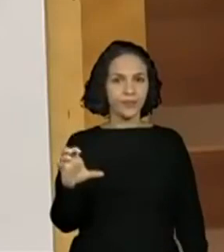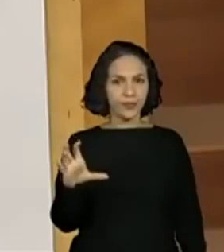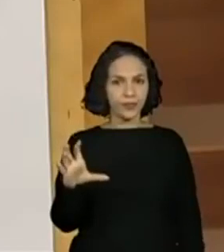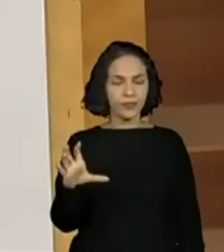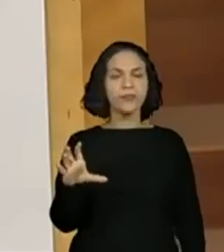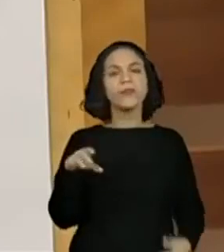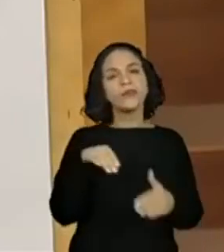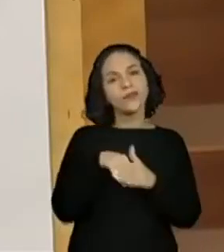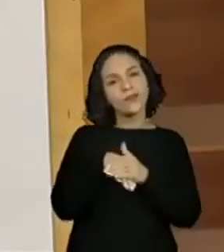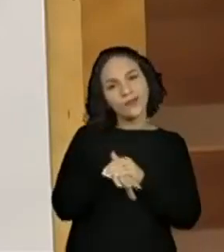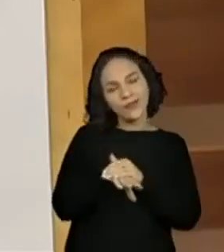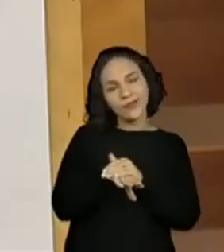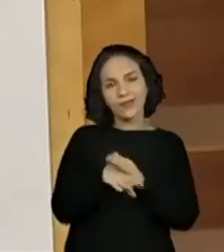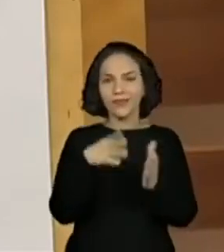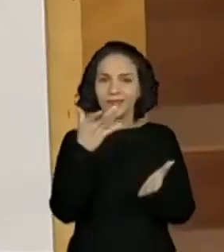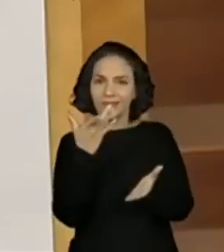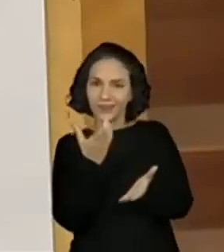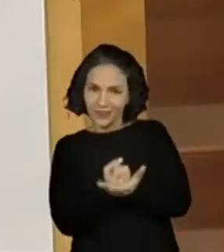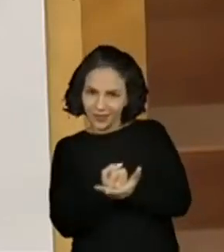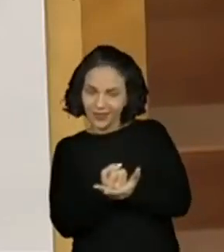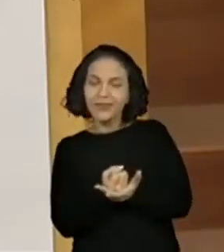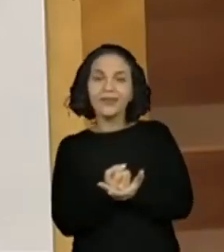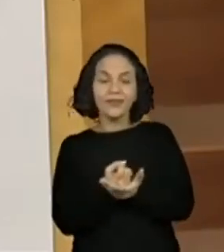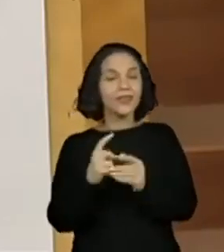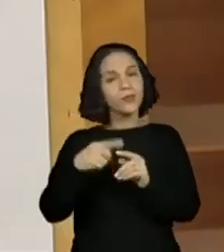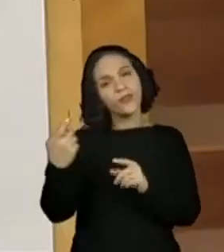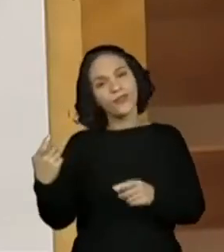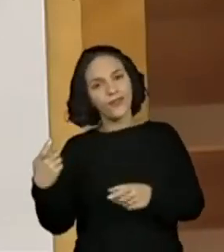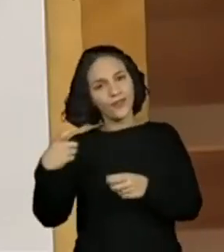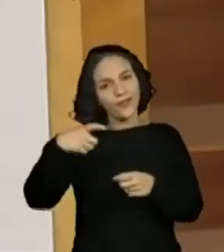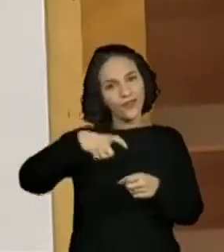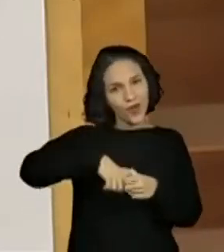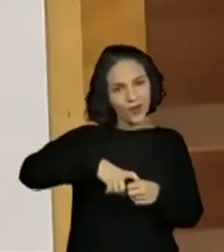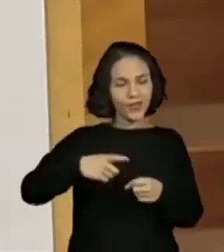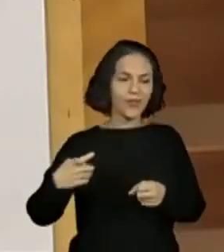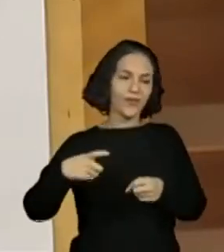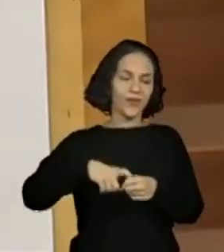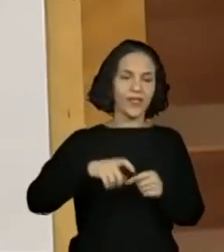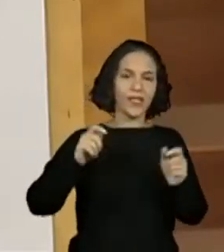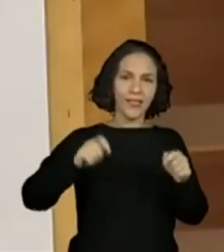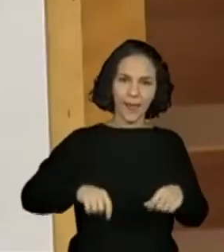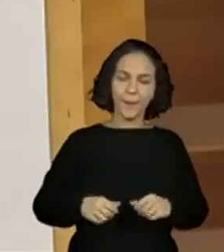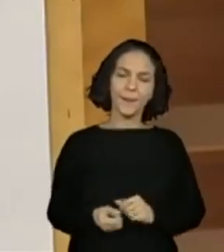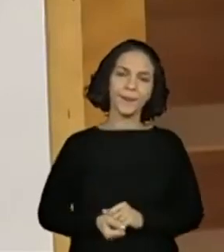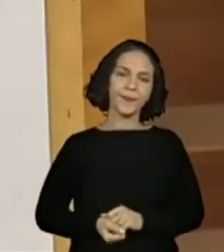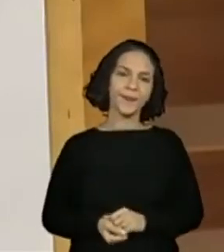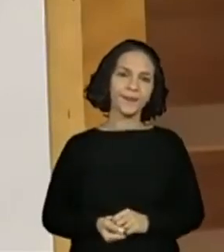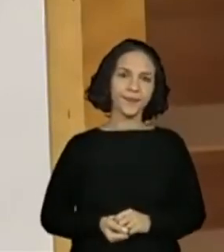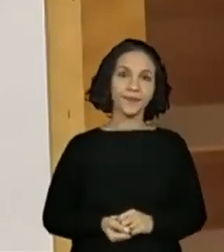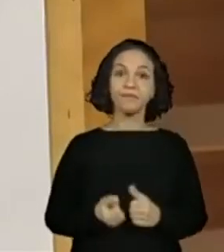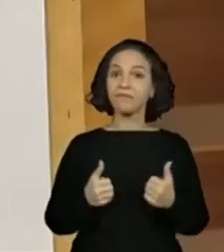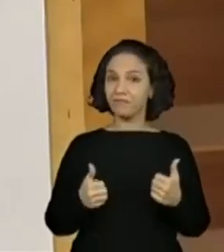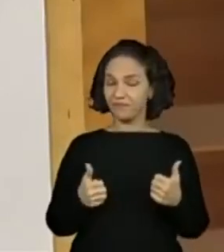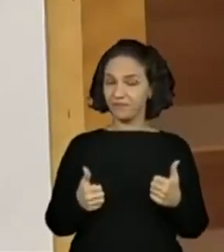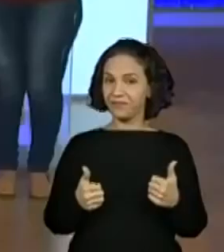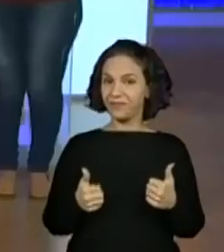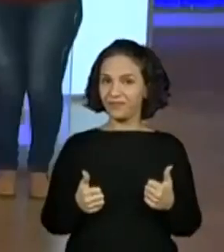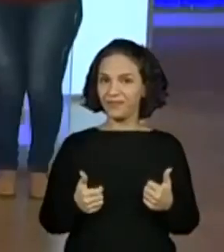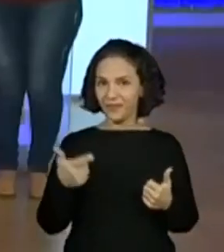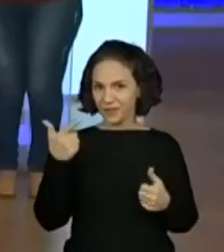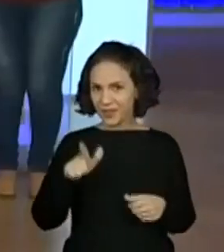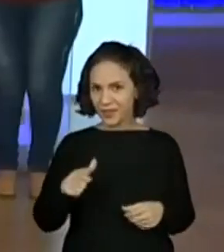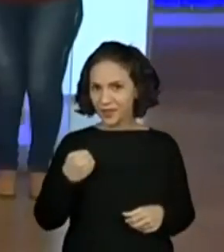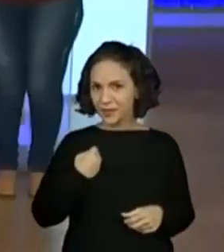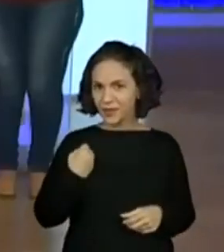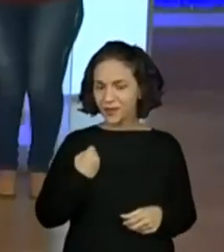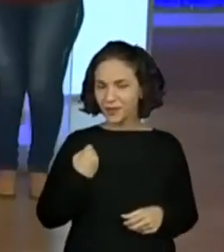print, guarda, salva aí essa imagem, para você sempre retomar quando for necessário. Certo? Vamos lá para